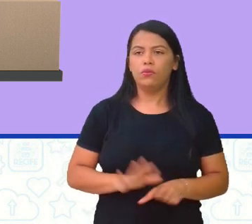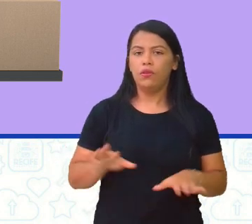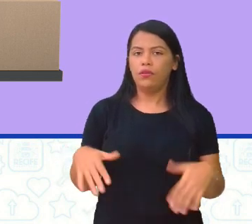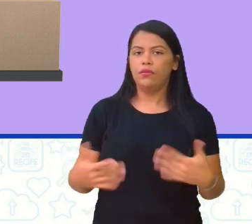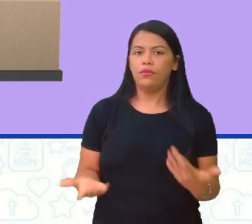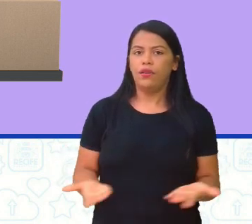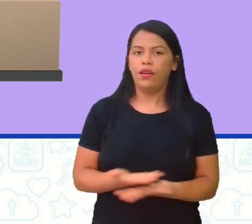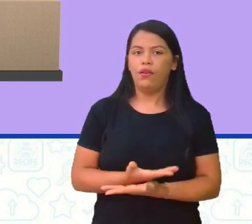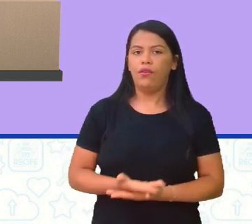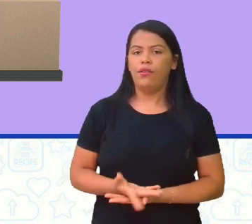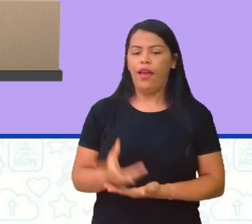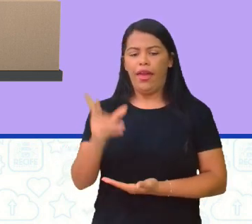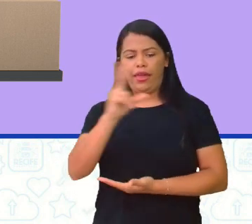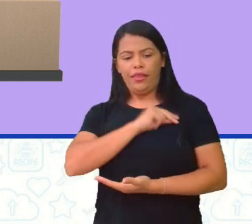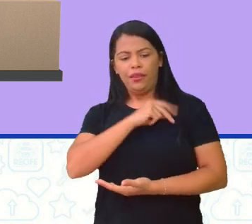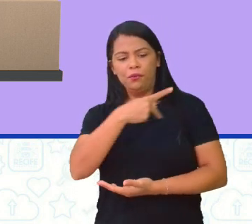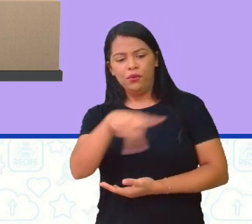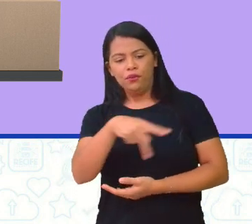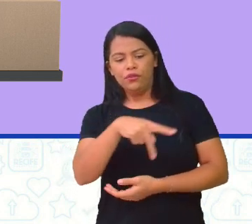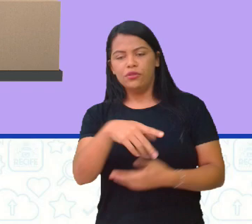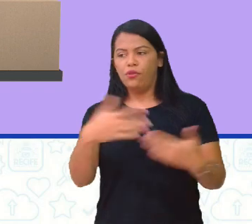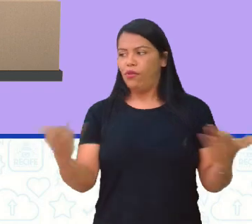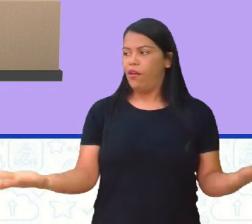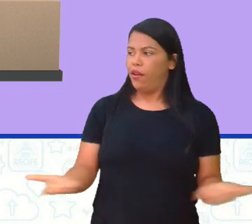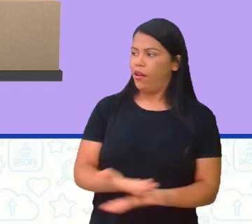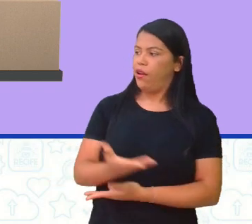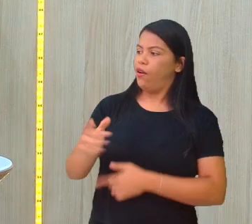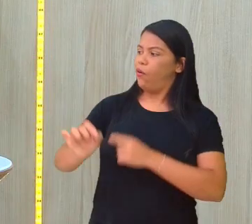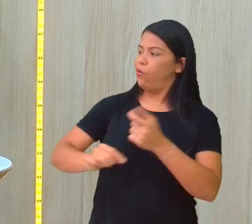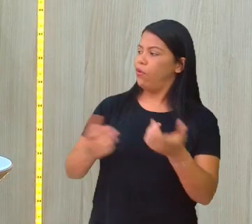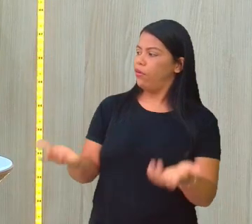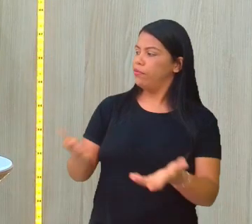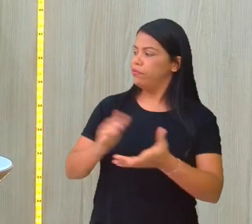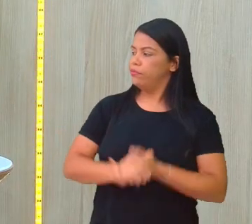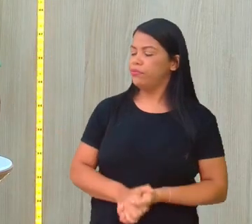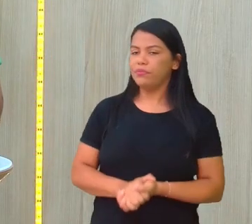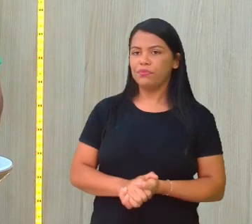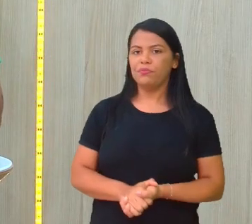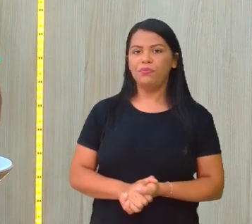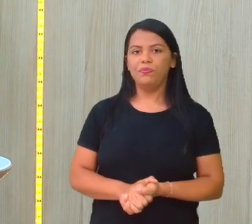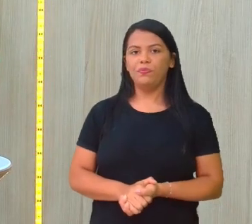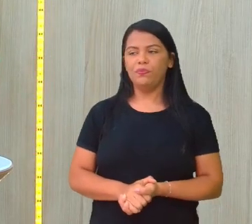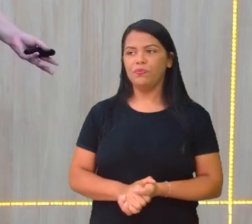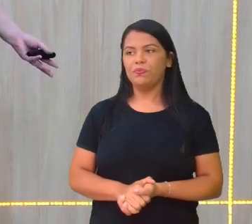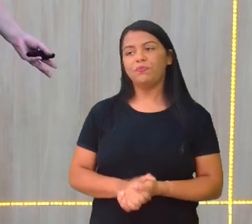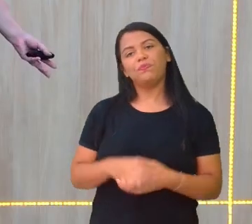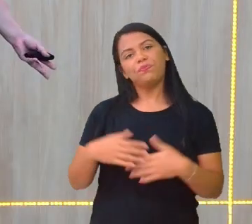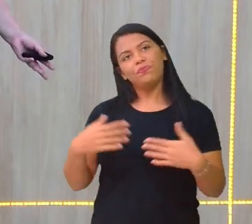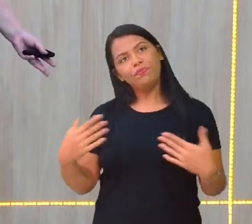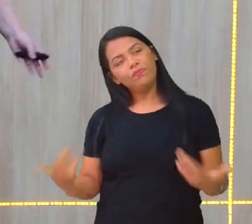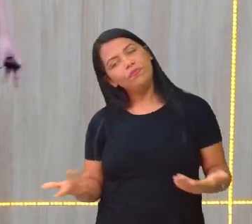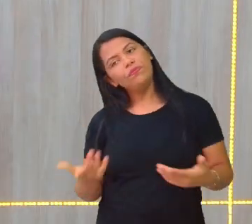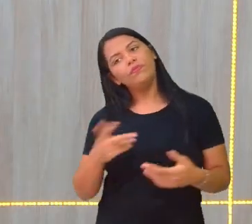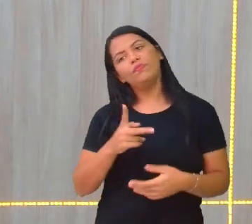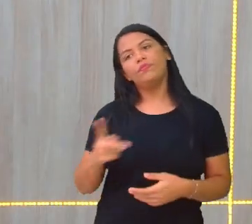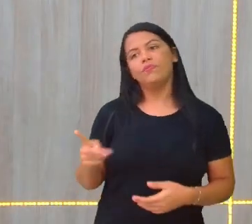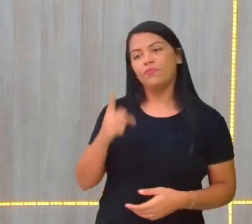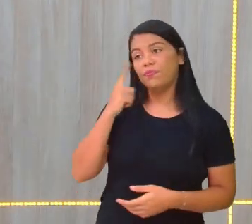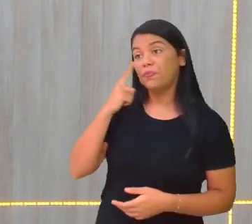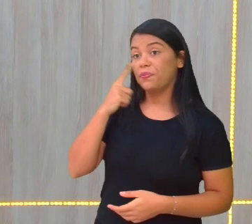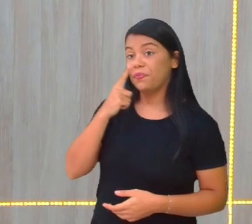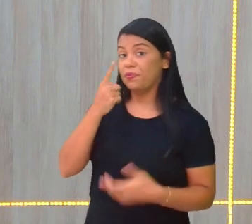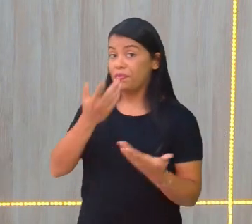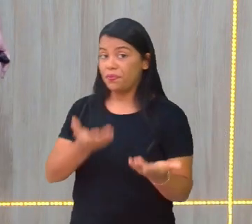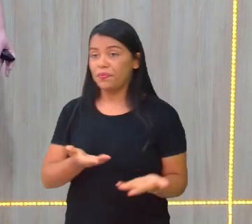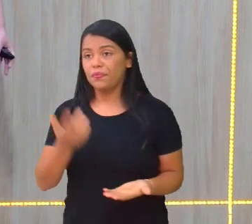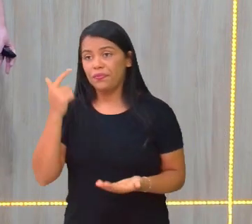Opa, professora Marta, e agora? Eita, que mistério é esse, hein? Pois é, né, professora? Veja que De